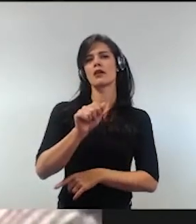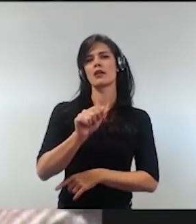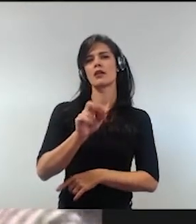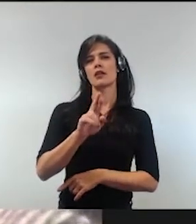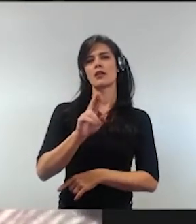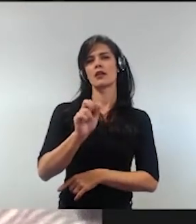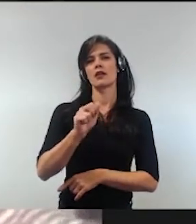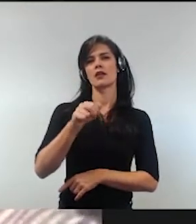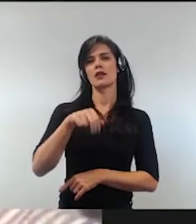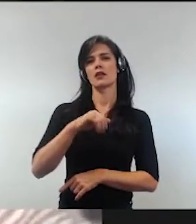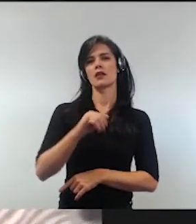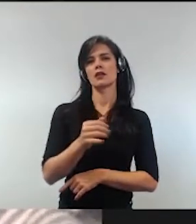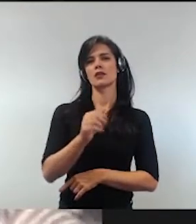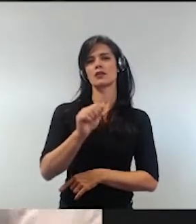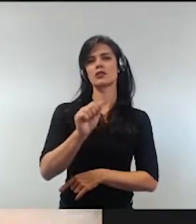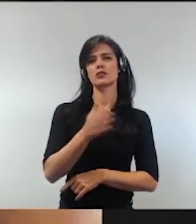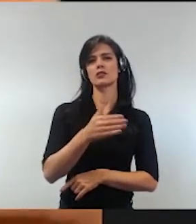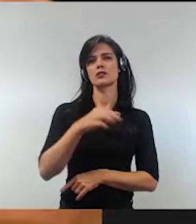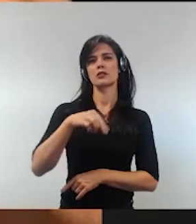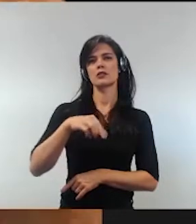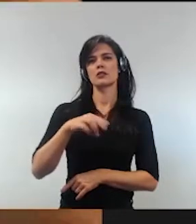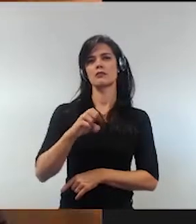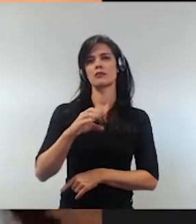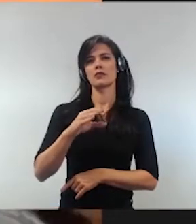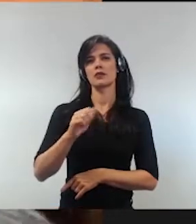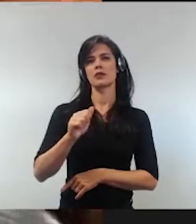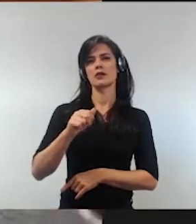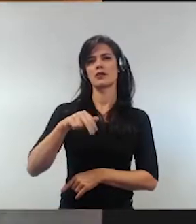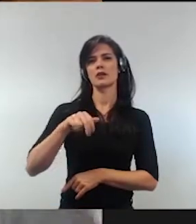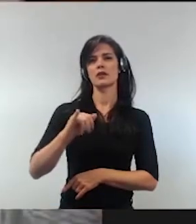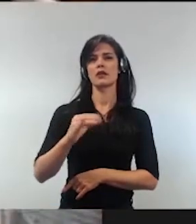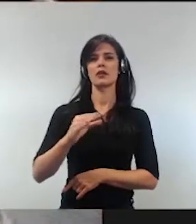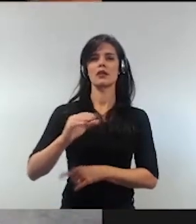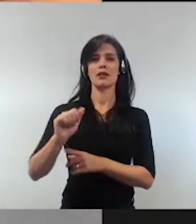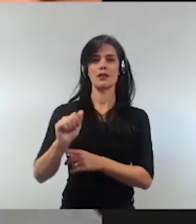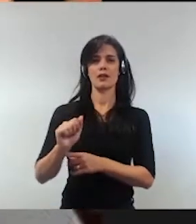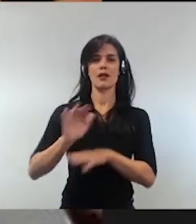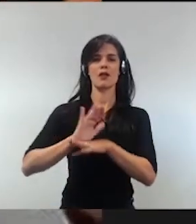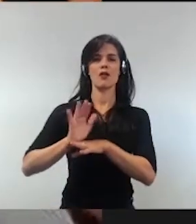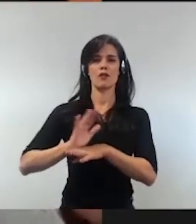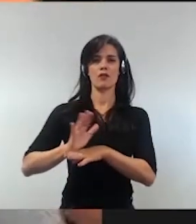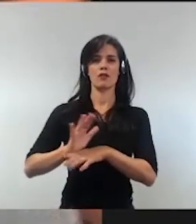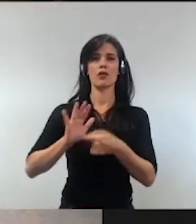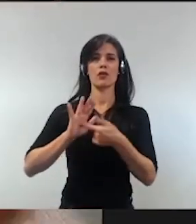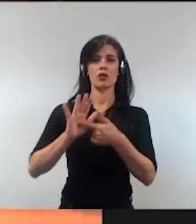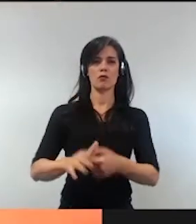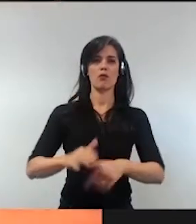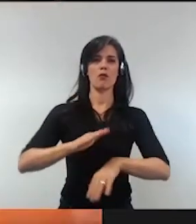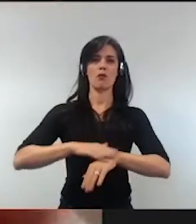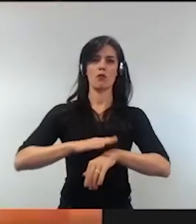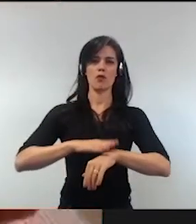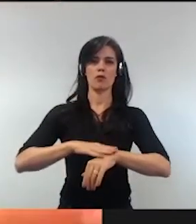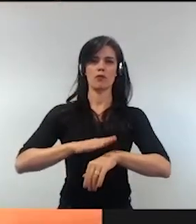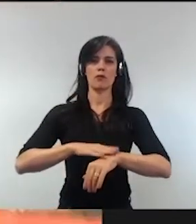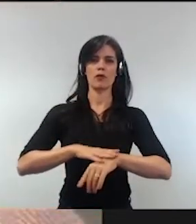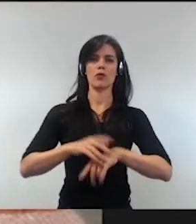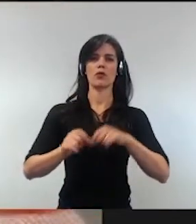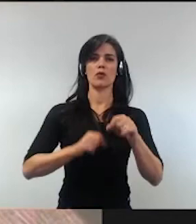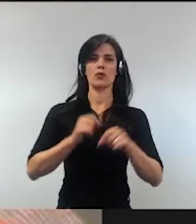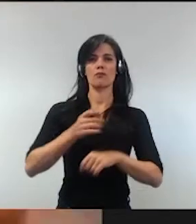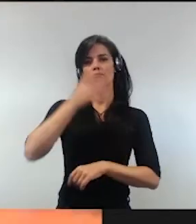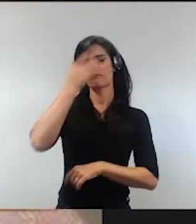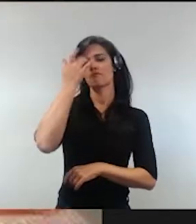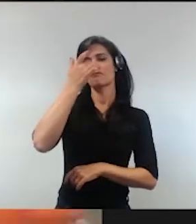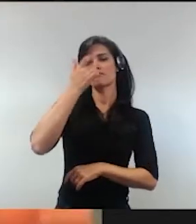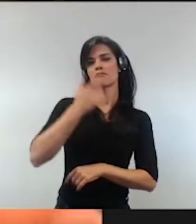Kubrick, em que aparece esse momento. O personagem